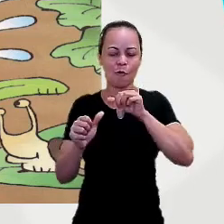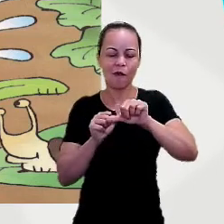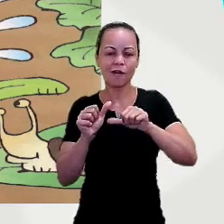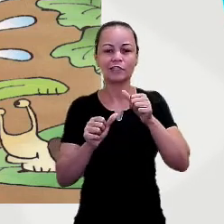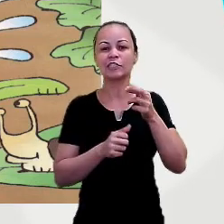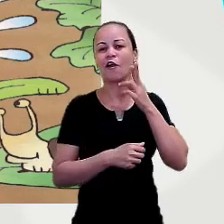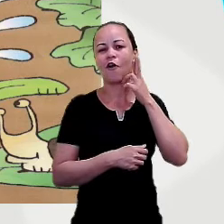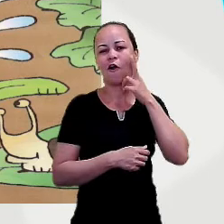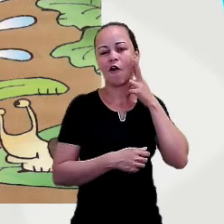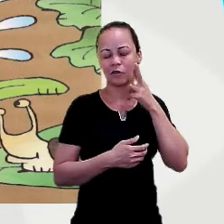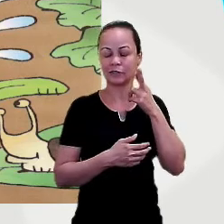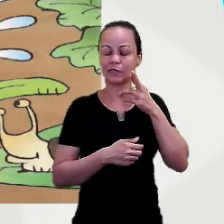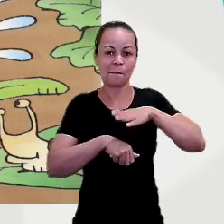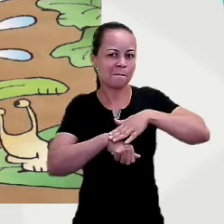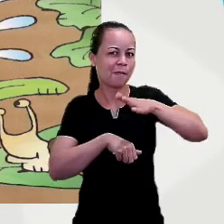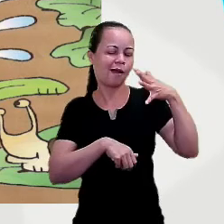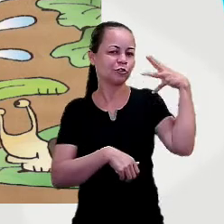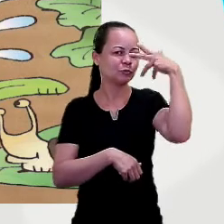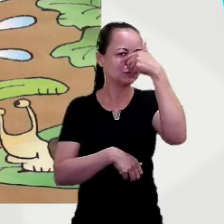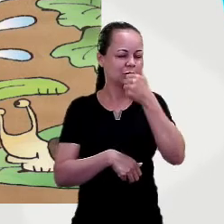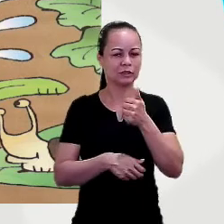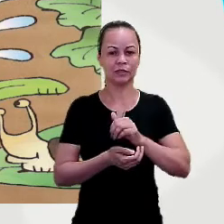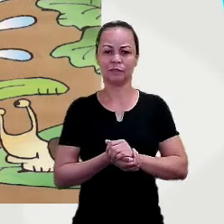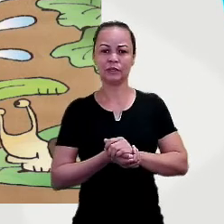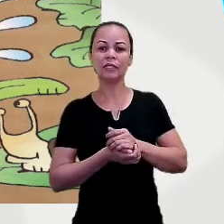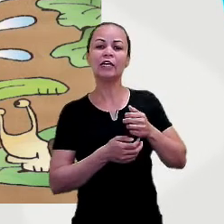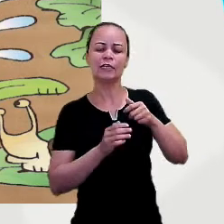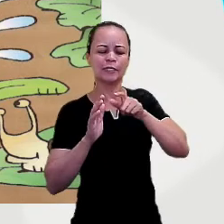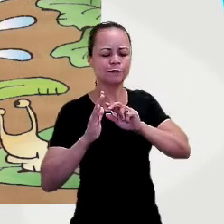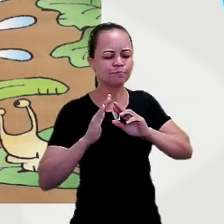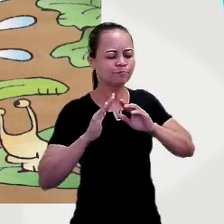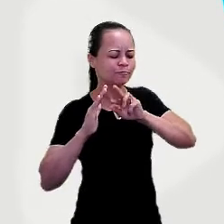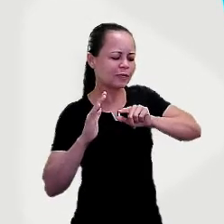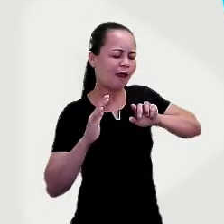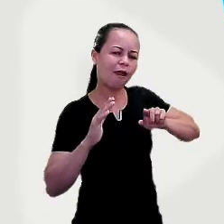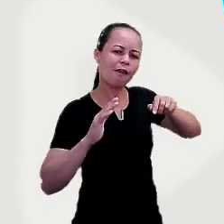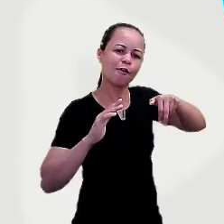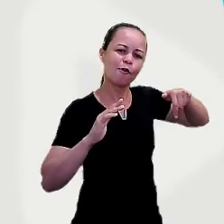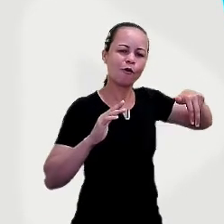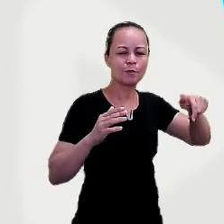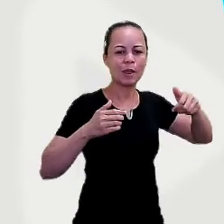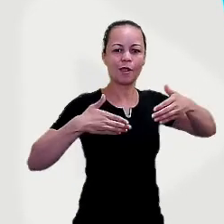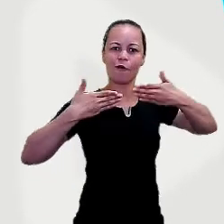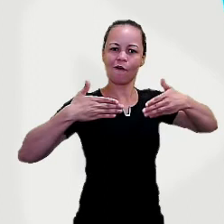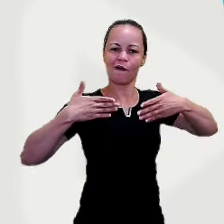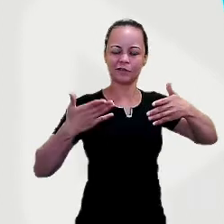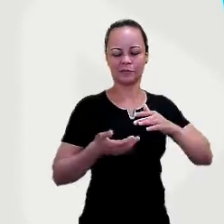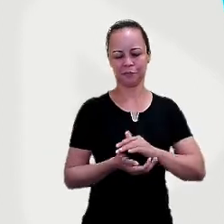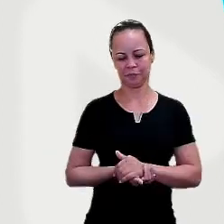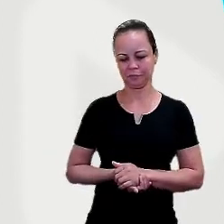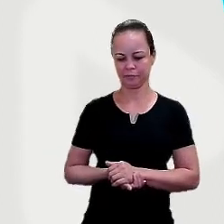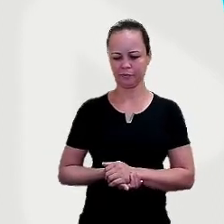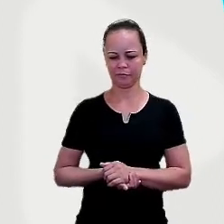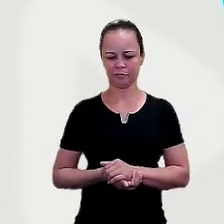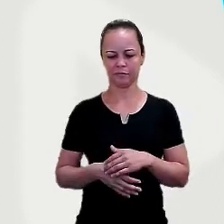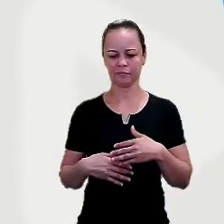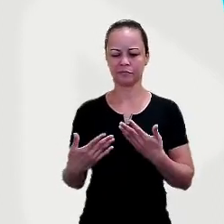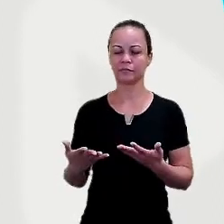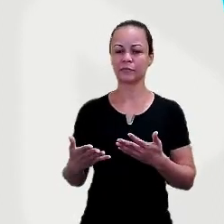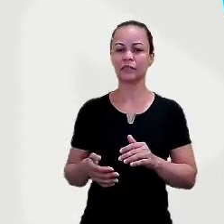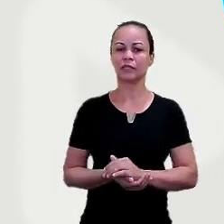mais bonita de todas, e saiu para o sol contente da vida. Meu amigo camaleão